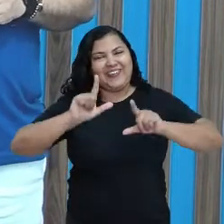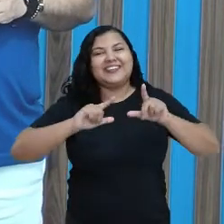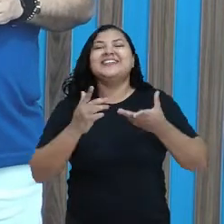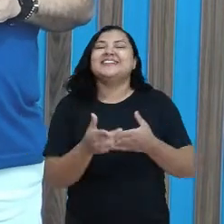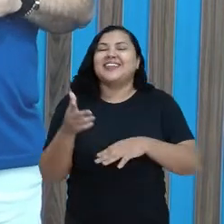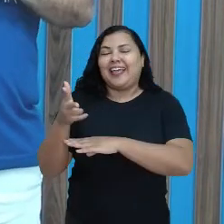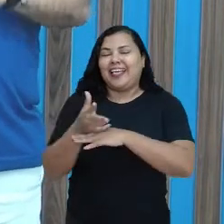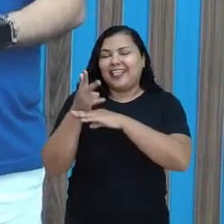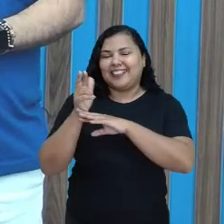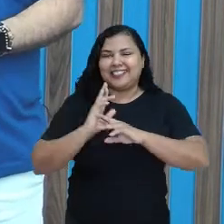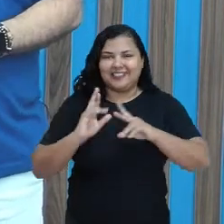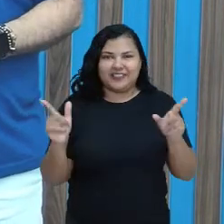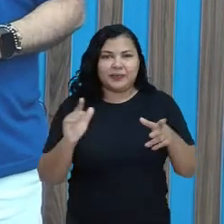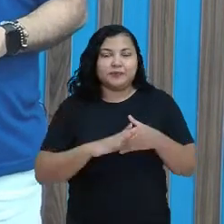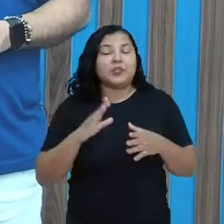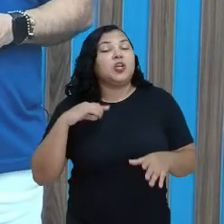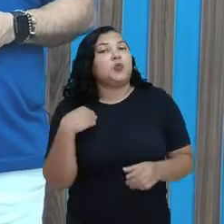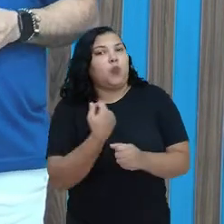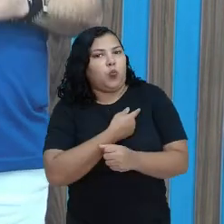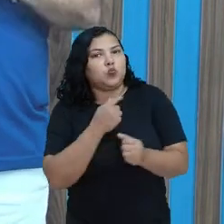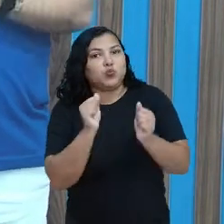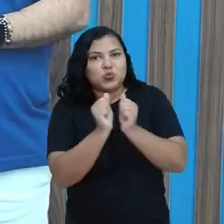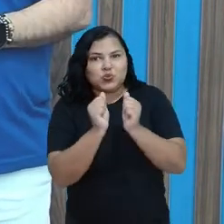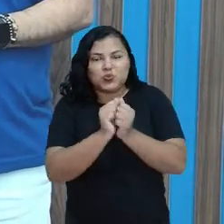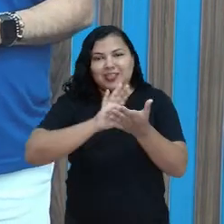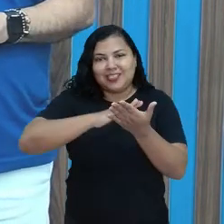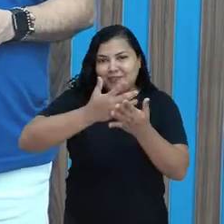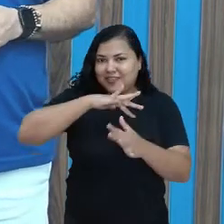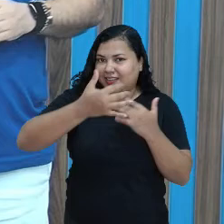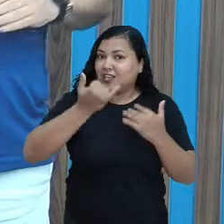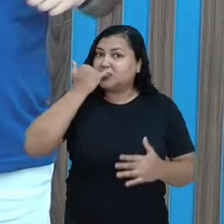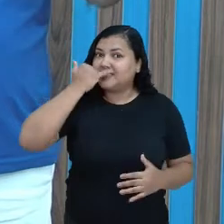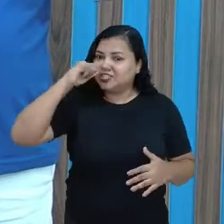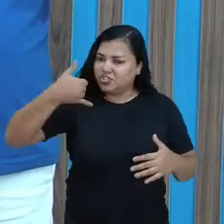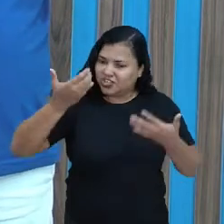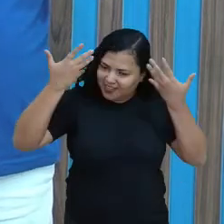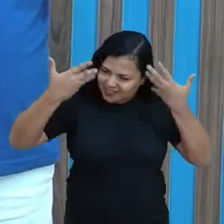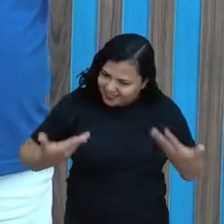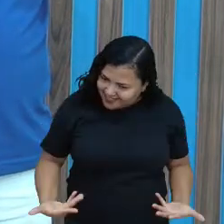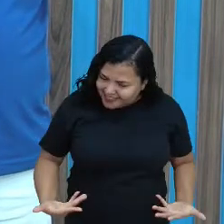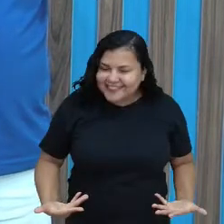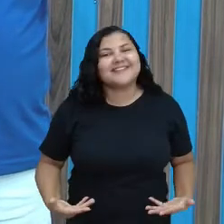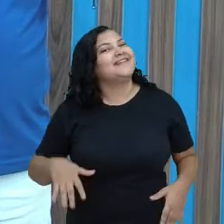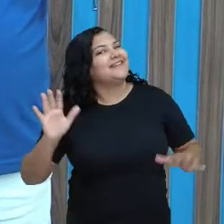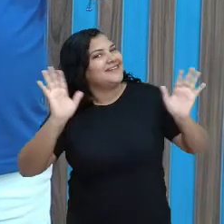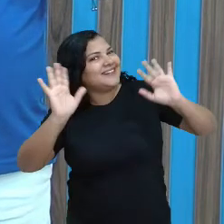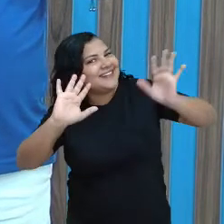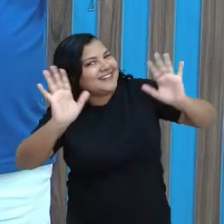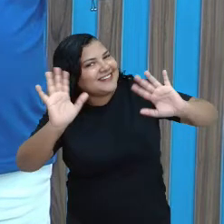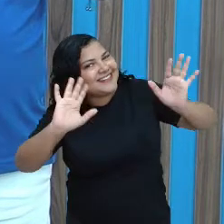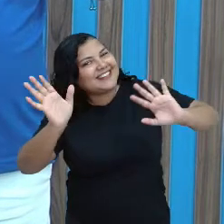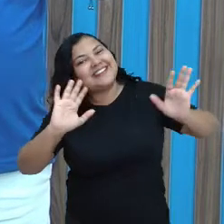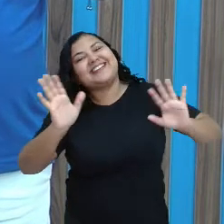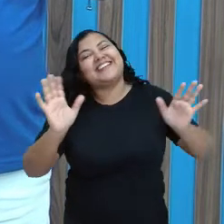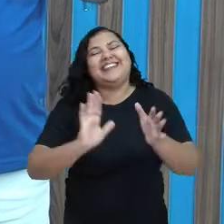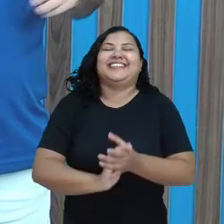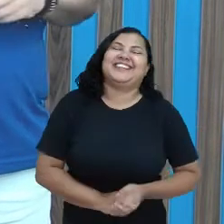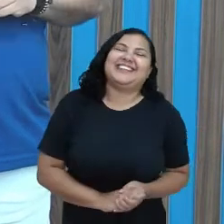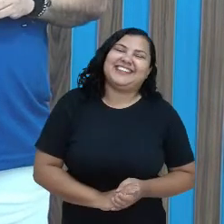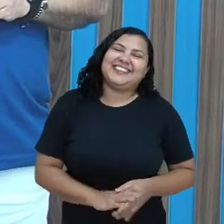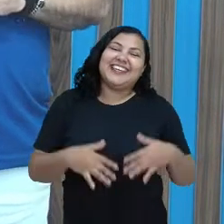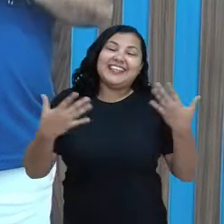gente está acompanhada aí da Jéssica, nossa intérprete de Libras. Aqui, ó, Jéssica, tchauzinho aí, ó, faz teu